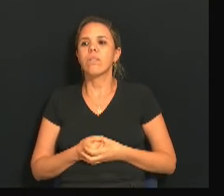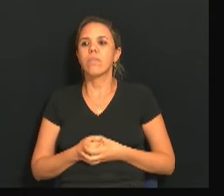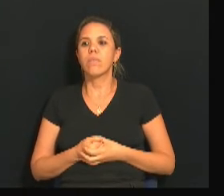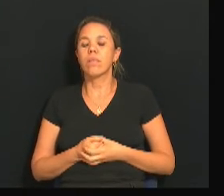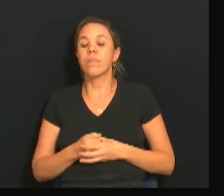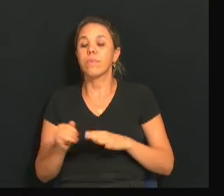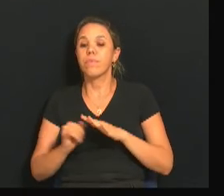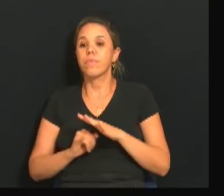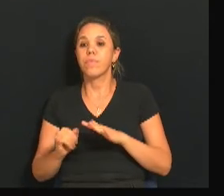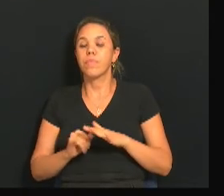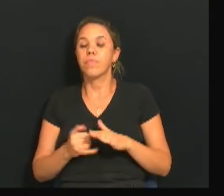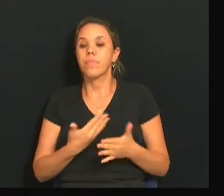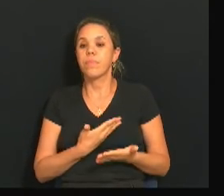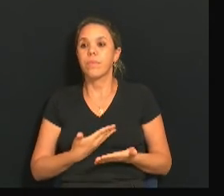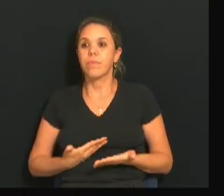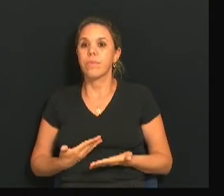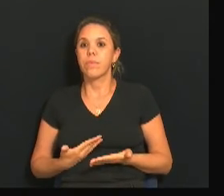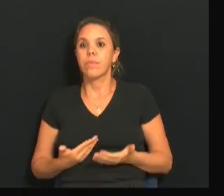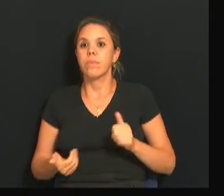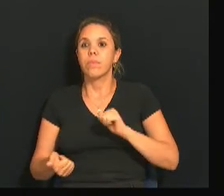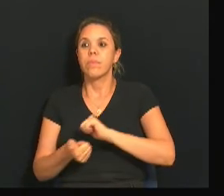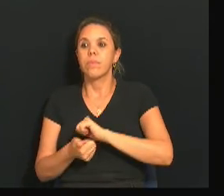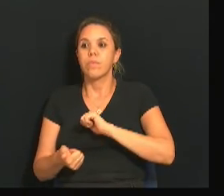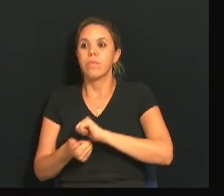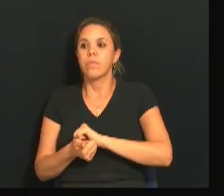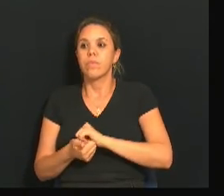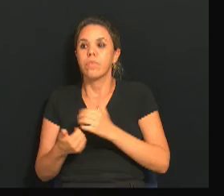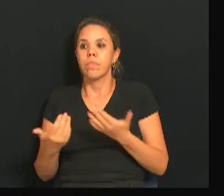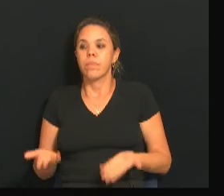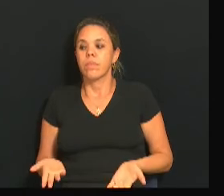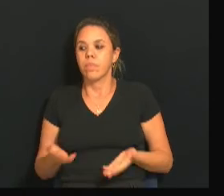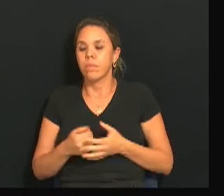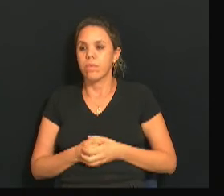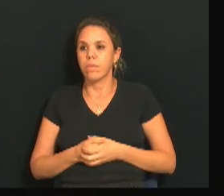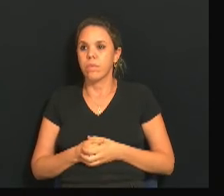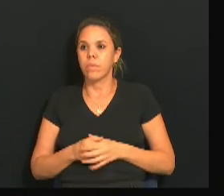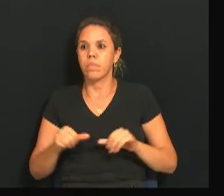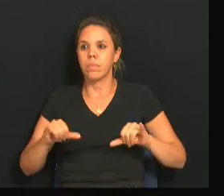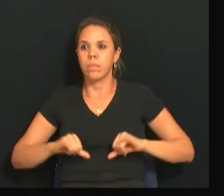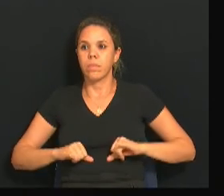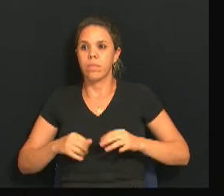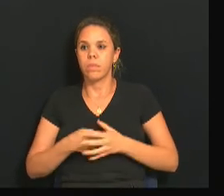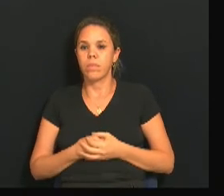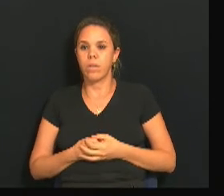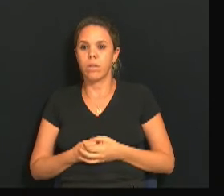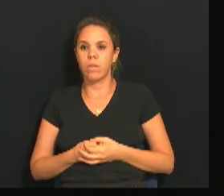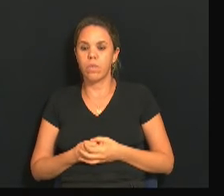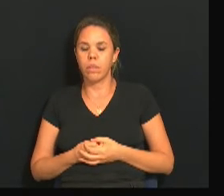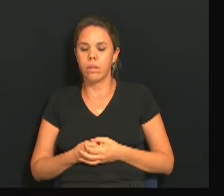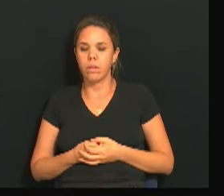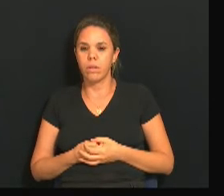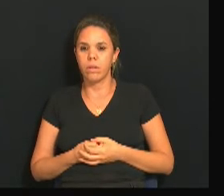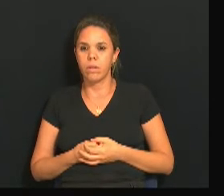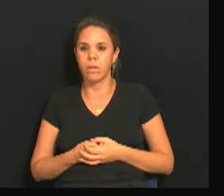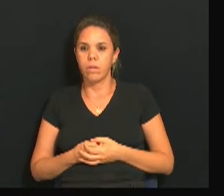pública nossa, de qualidade como é a Escola Pavanaty, sofrer, a gente se coloca